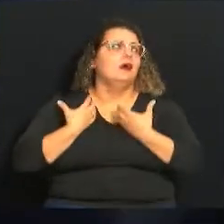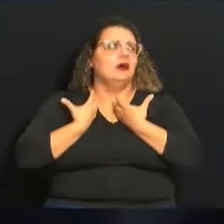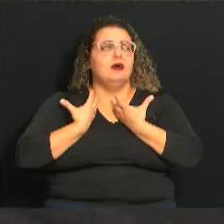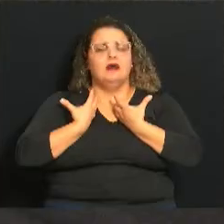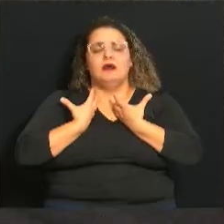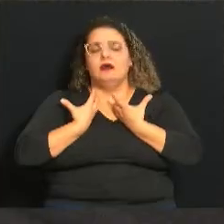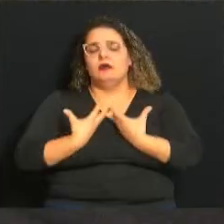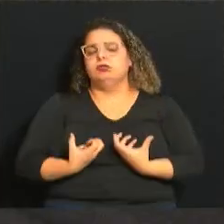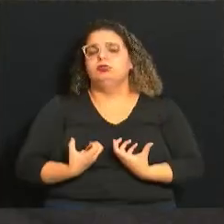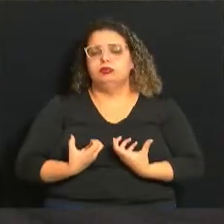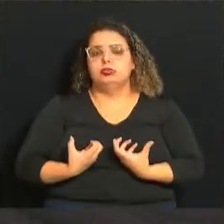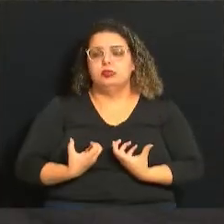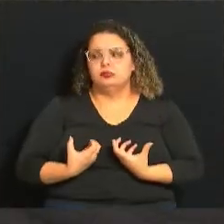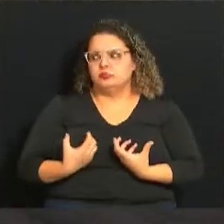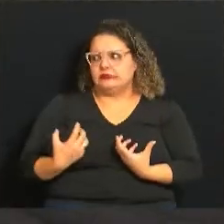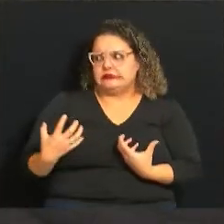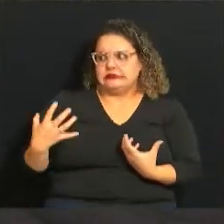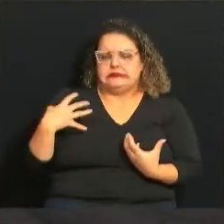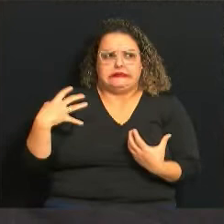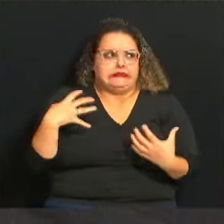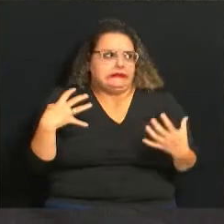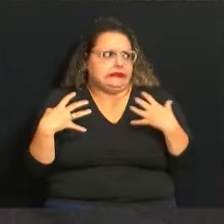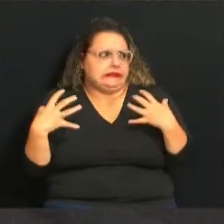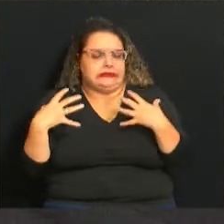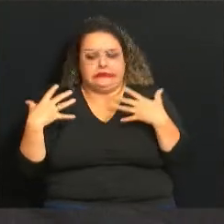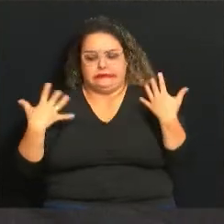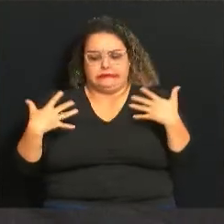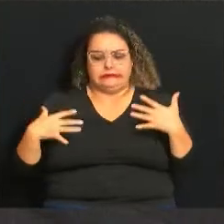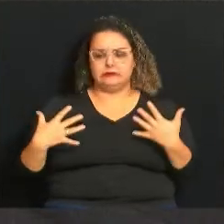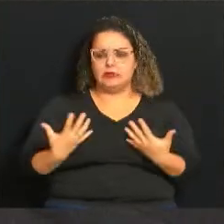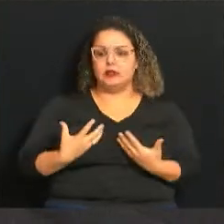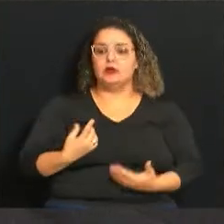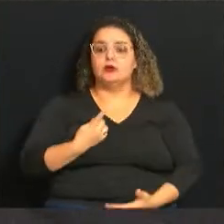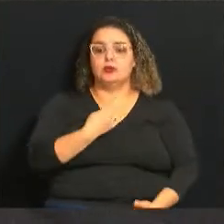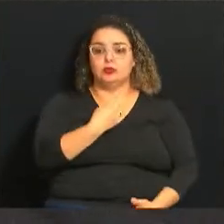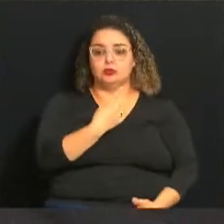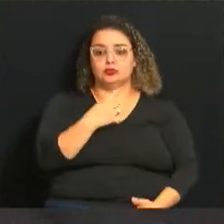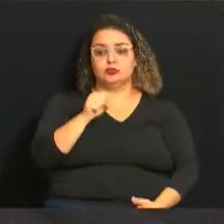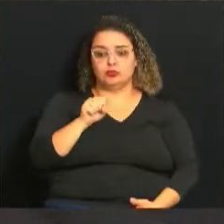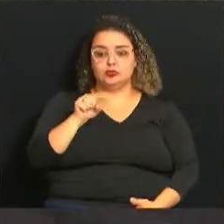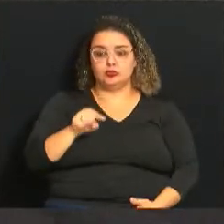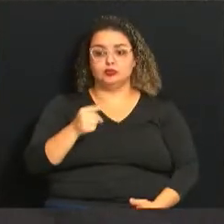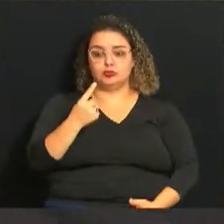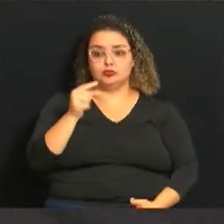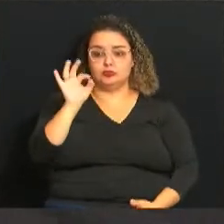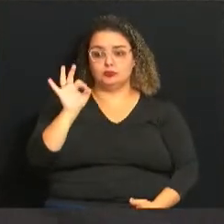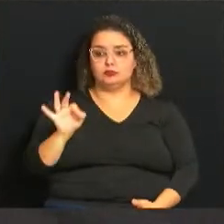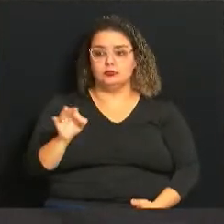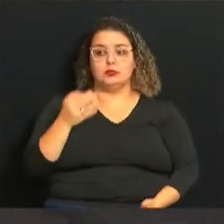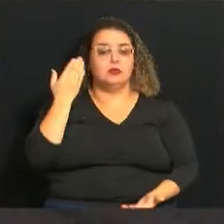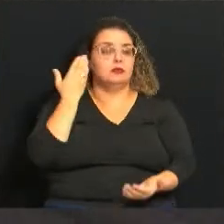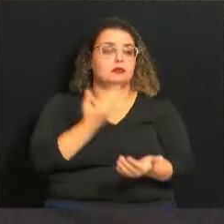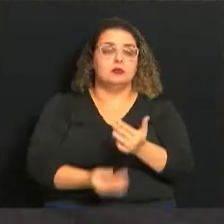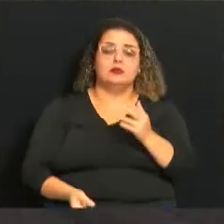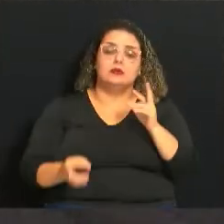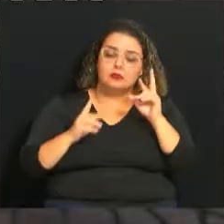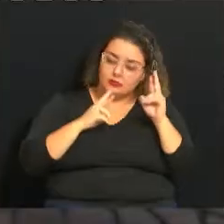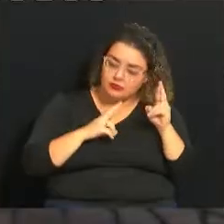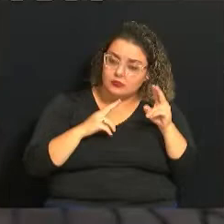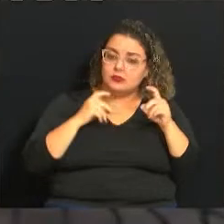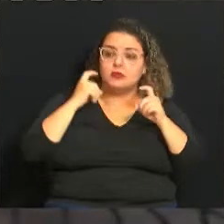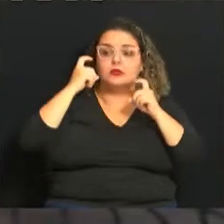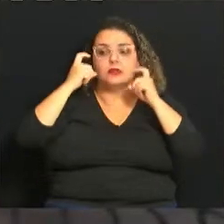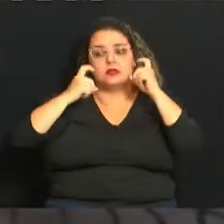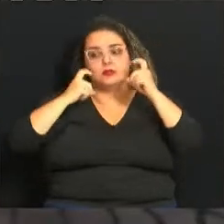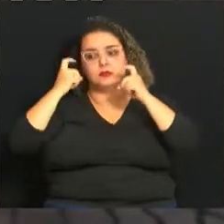pressão, enquanto 18,1% disseram perder totalmente o sono por conta das preocupações